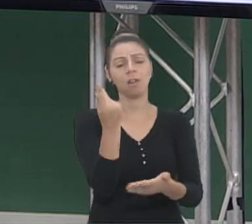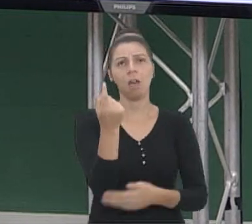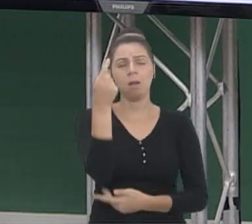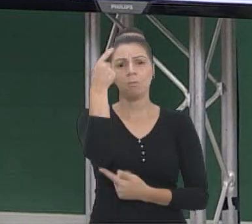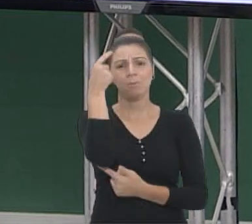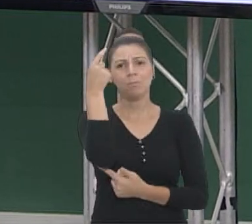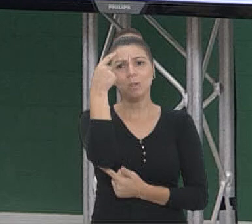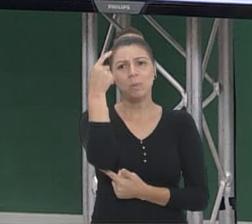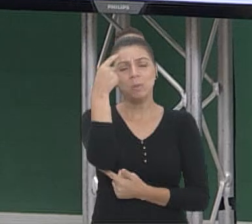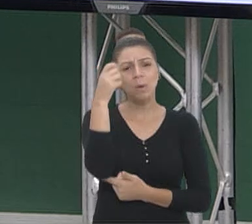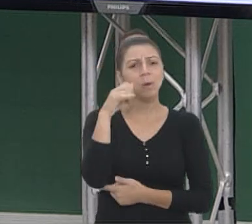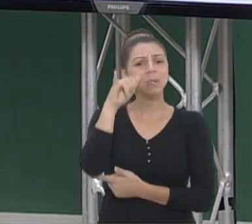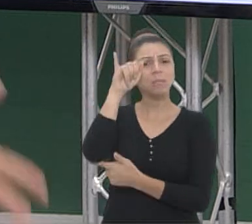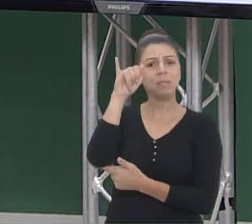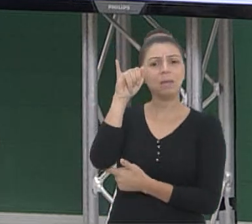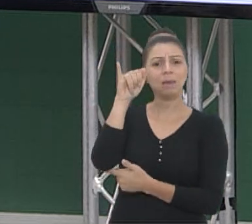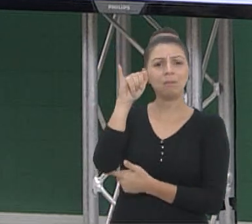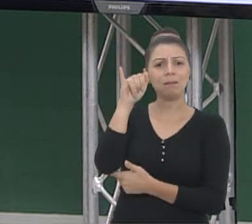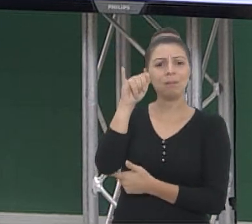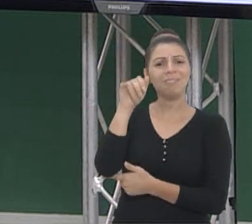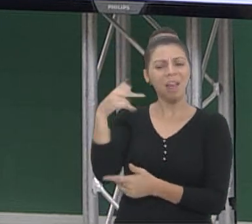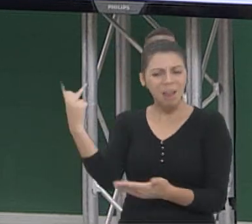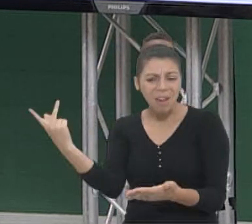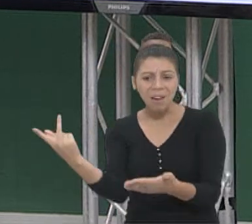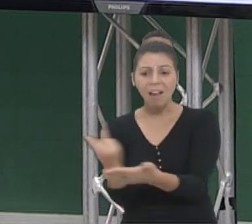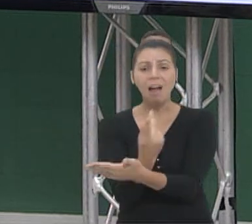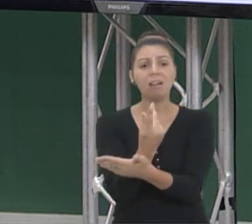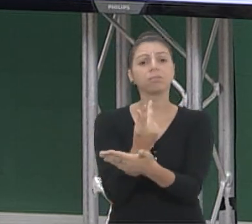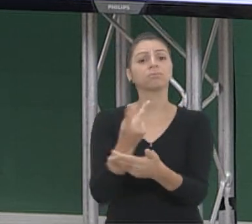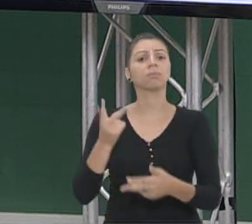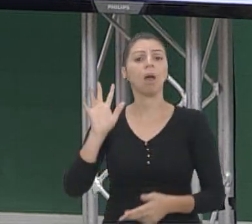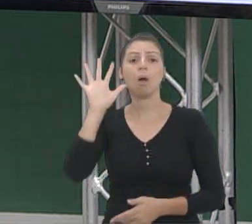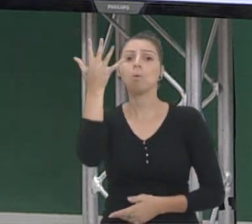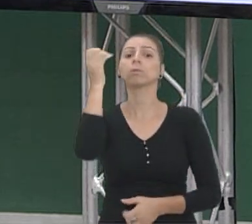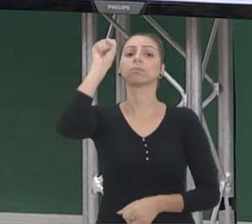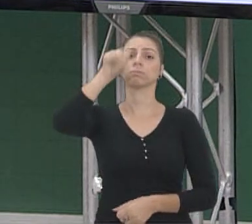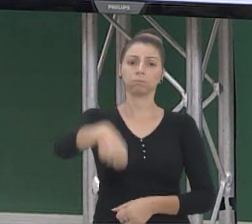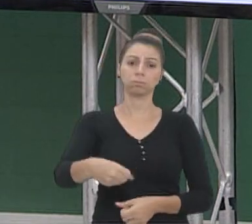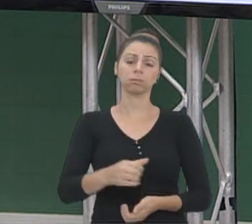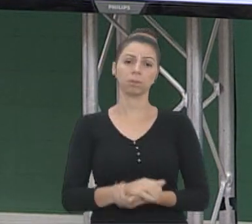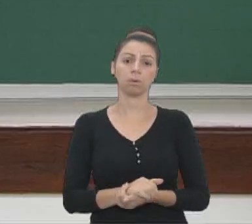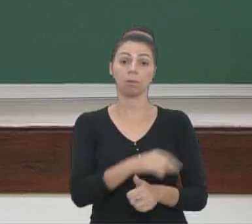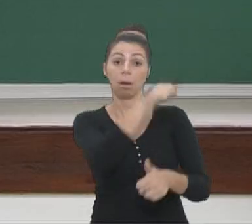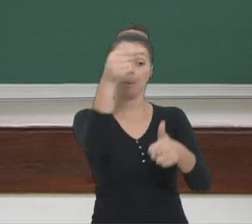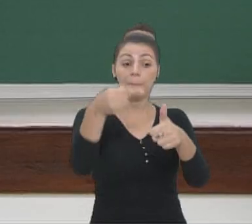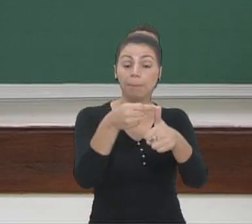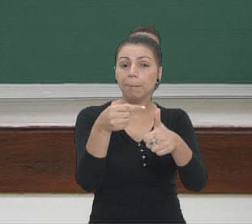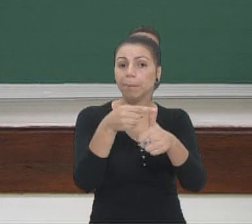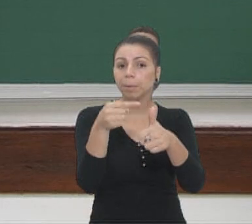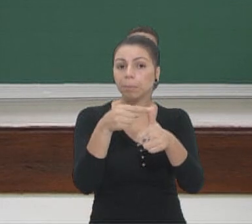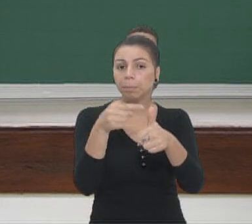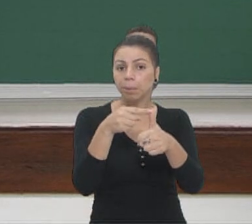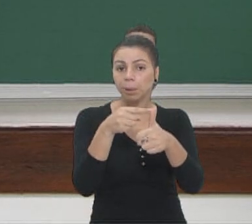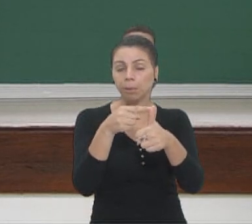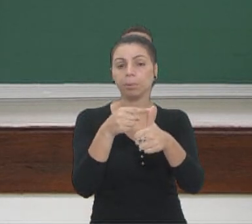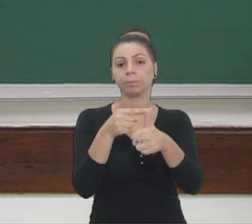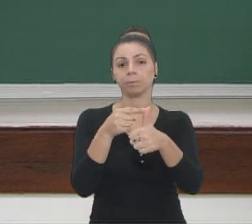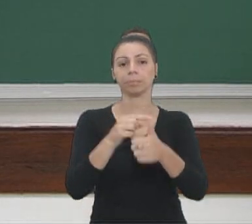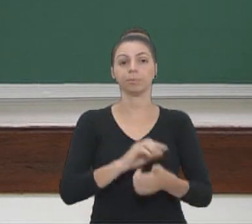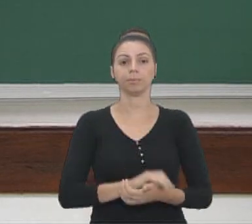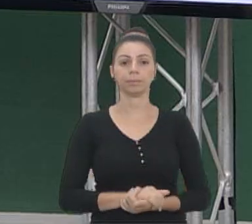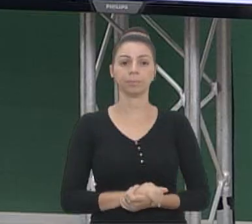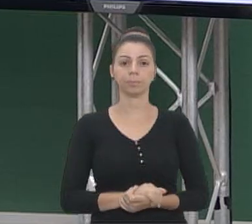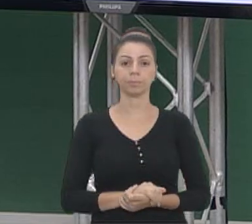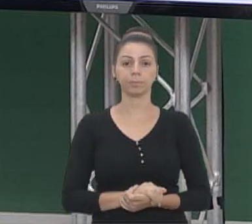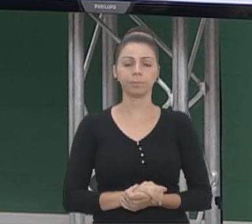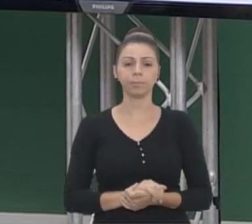coisa tem que dar errado, aliás, quando uma coisa vai dar errado, ela vai dar. Né? Então, que é essa primeira lei dele. Se algo pode dar errado, dará.